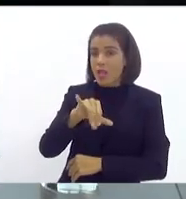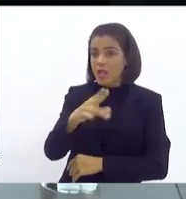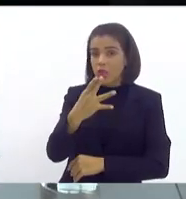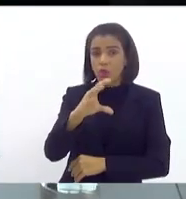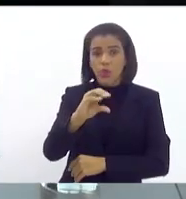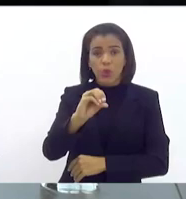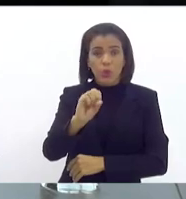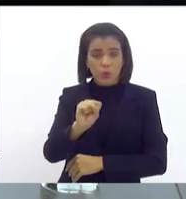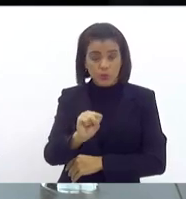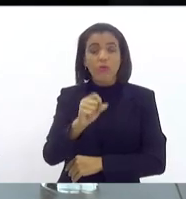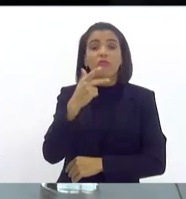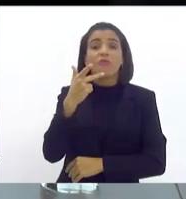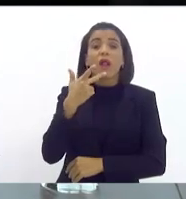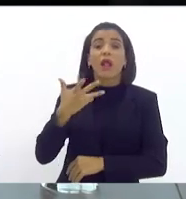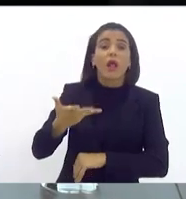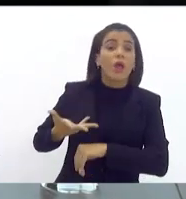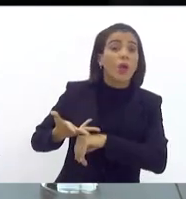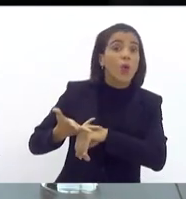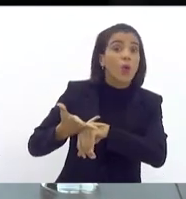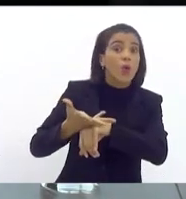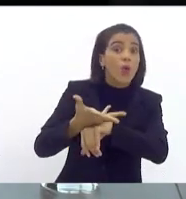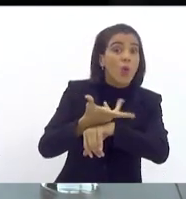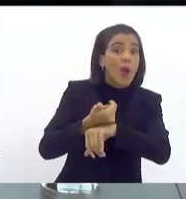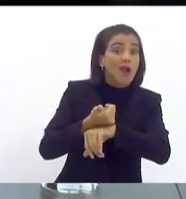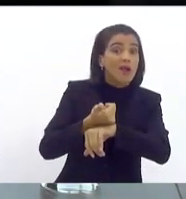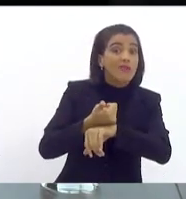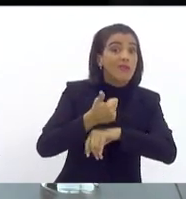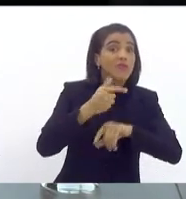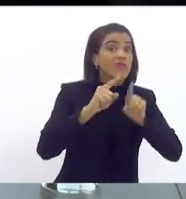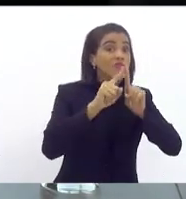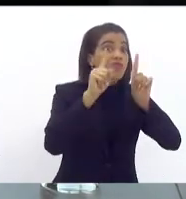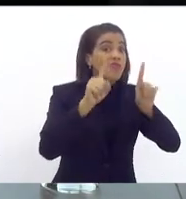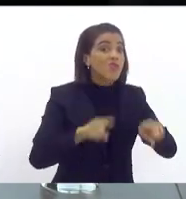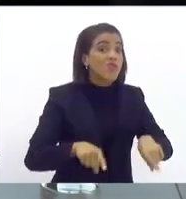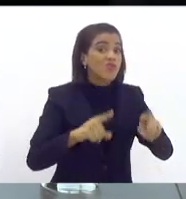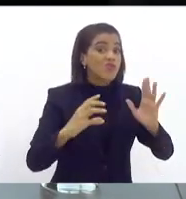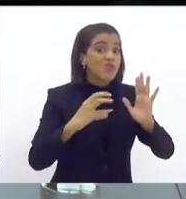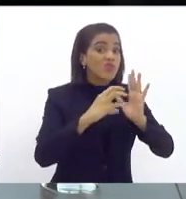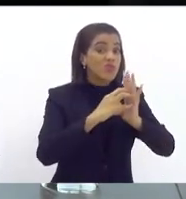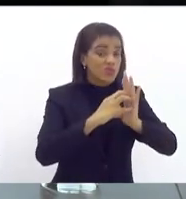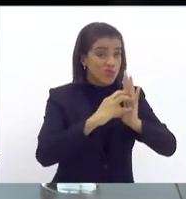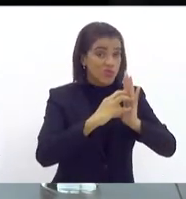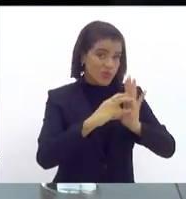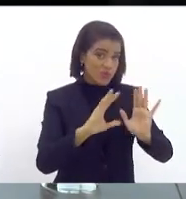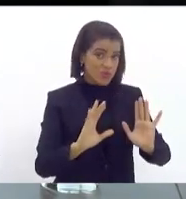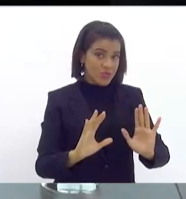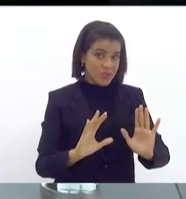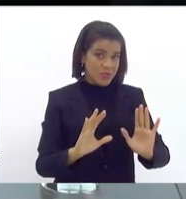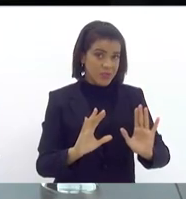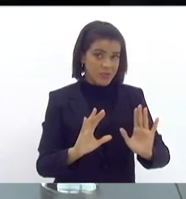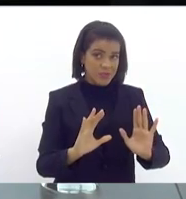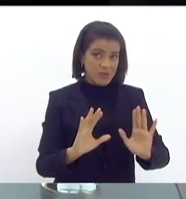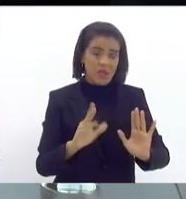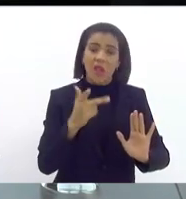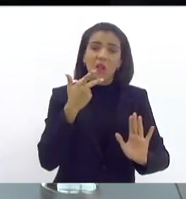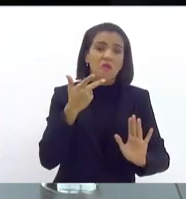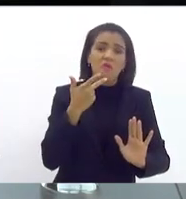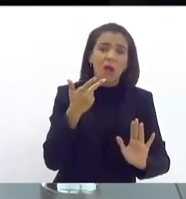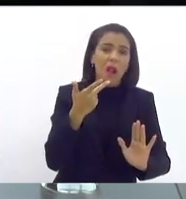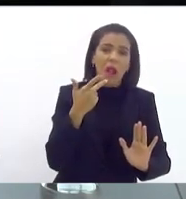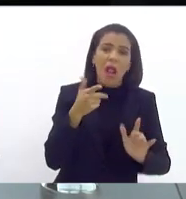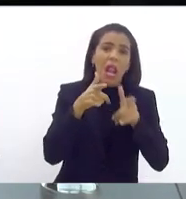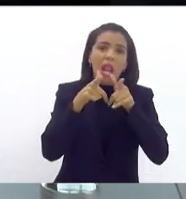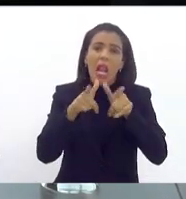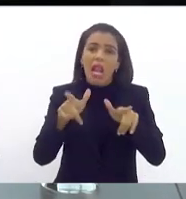falando da qualificação do servidor. Ele não está especificando o formado em língua